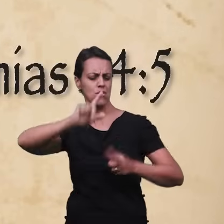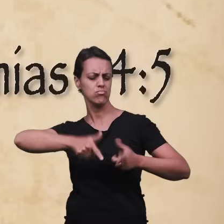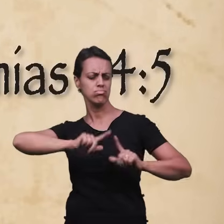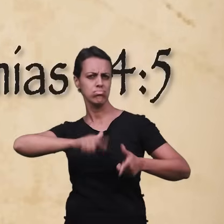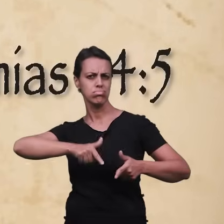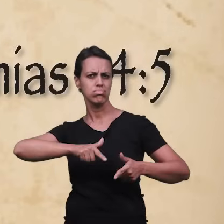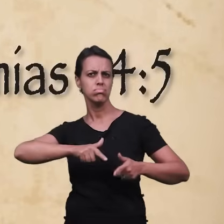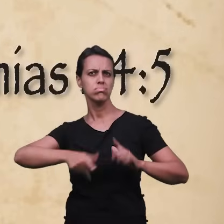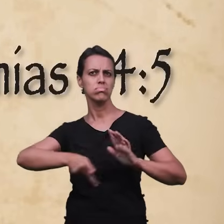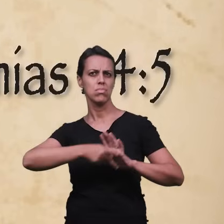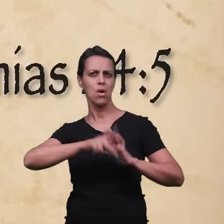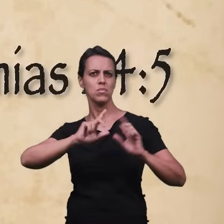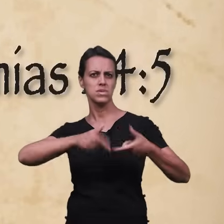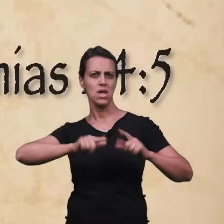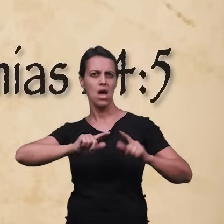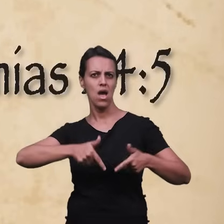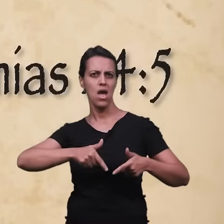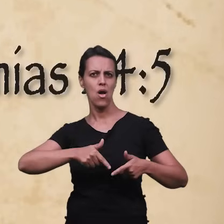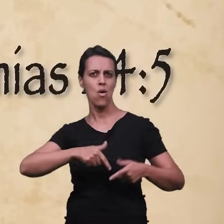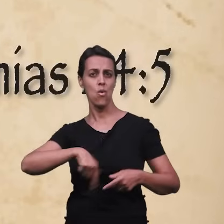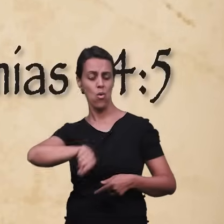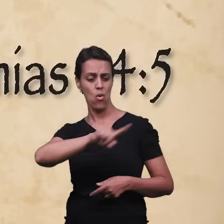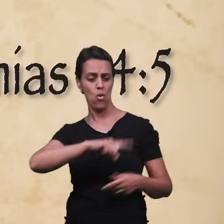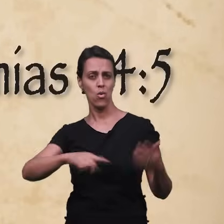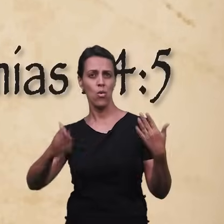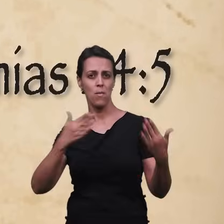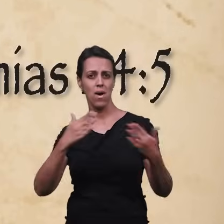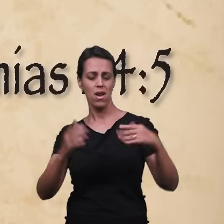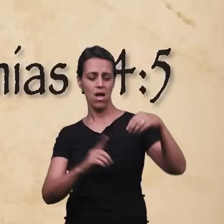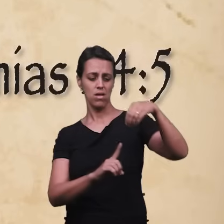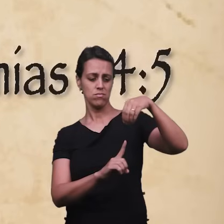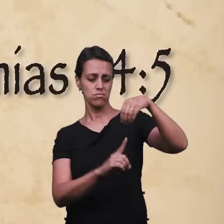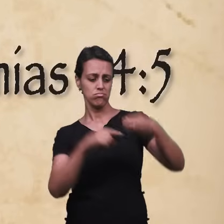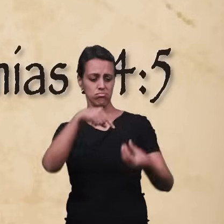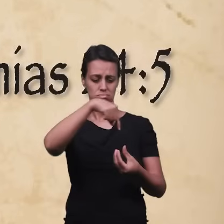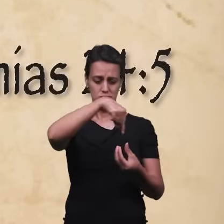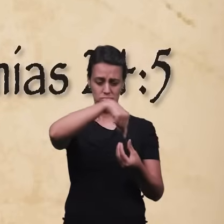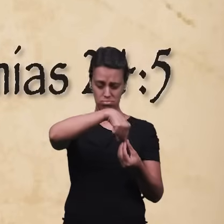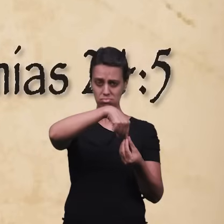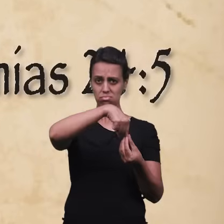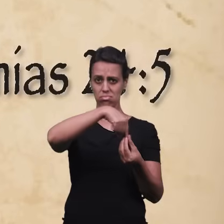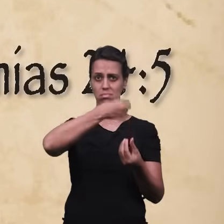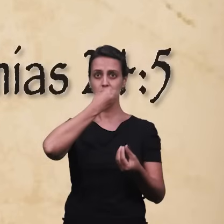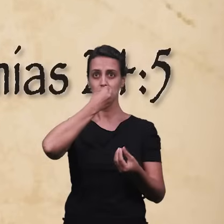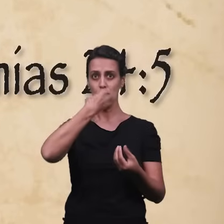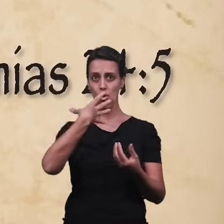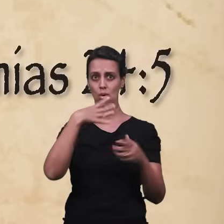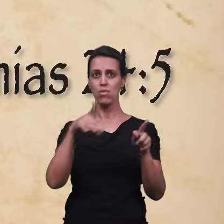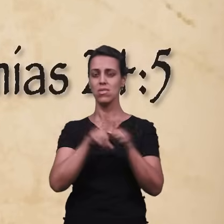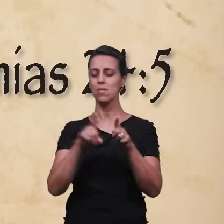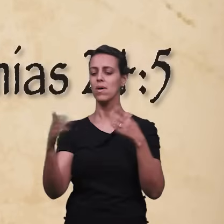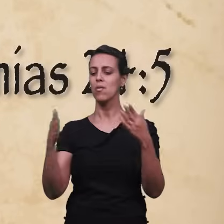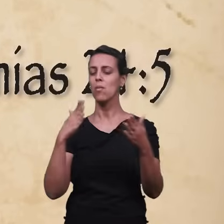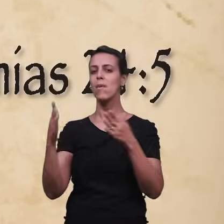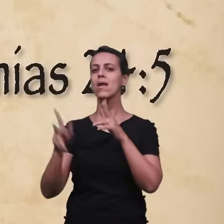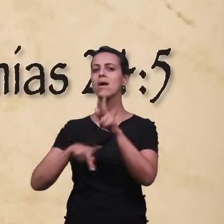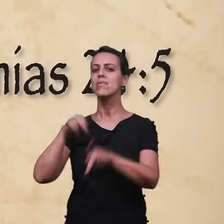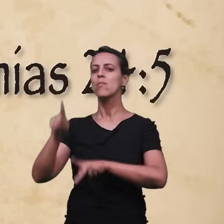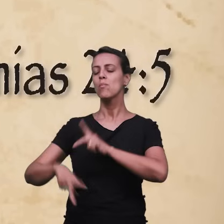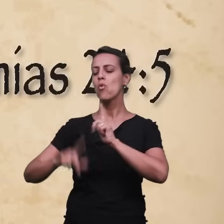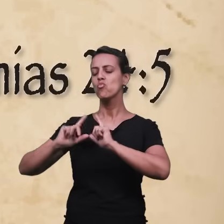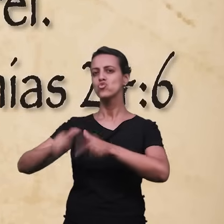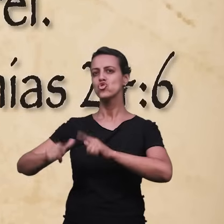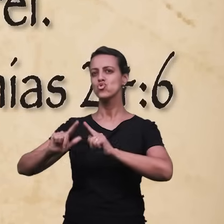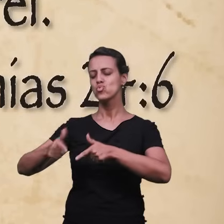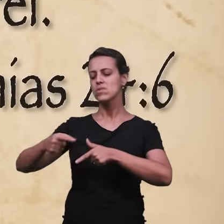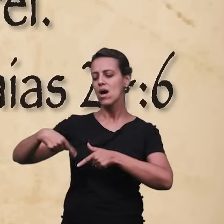como a estes bons figos, assim também conhecerei aos de Judá, levados em